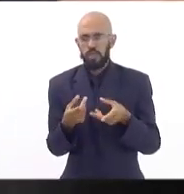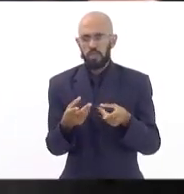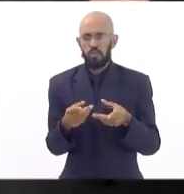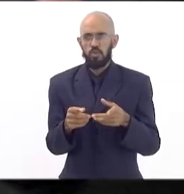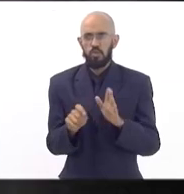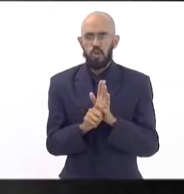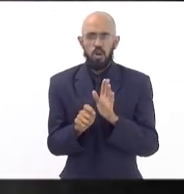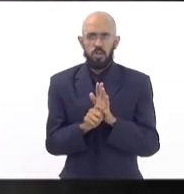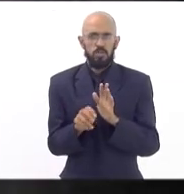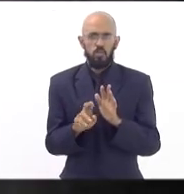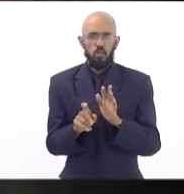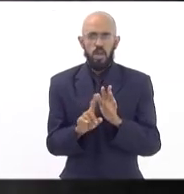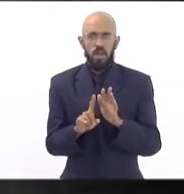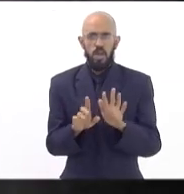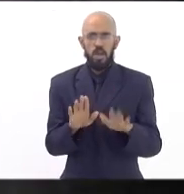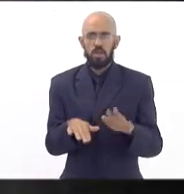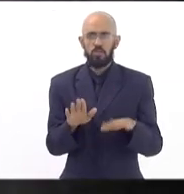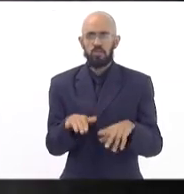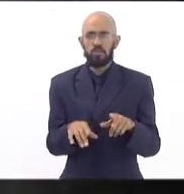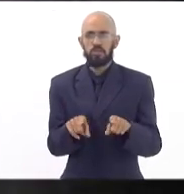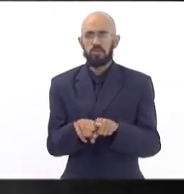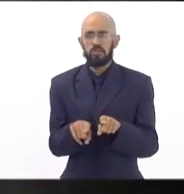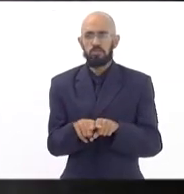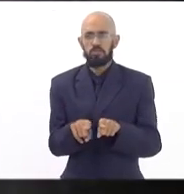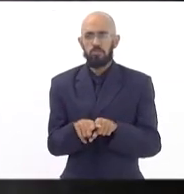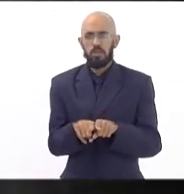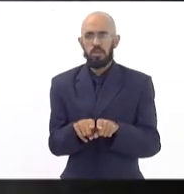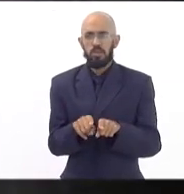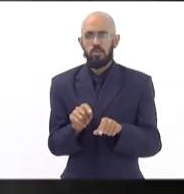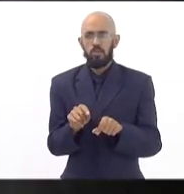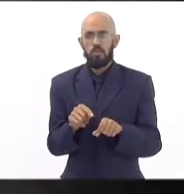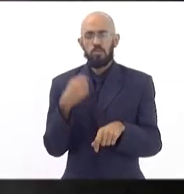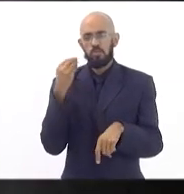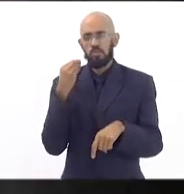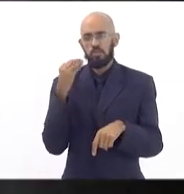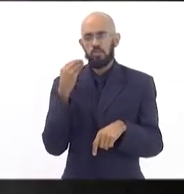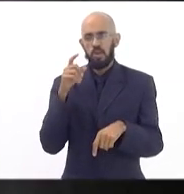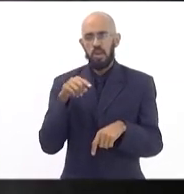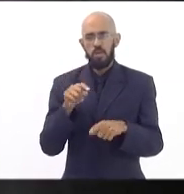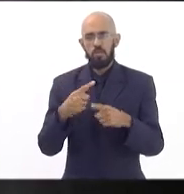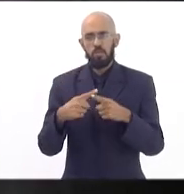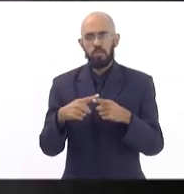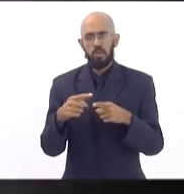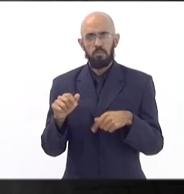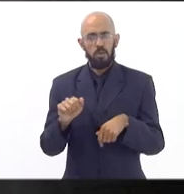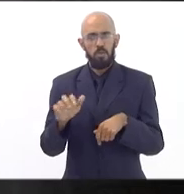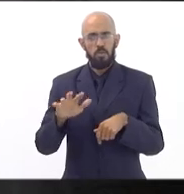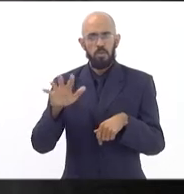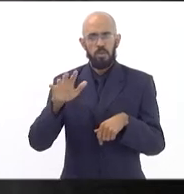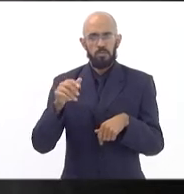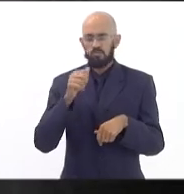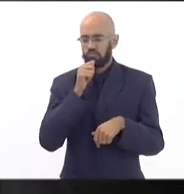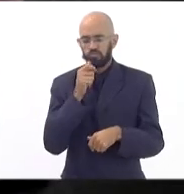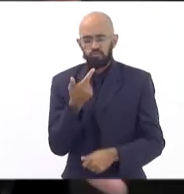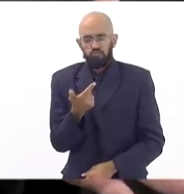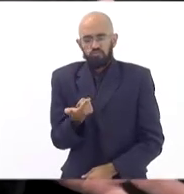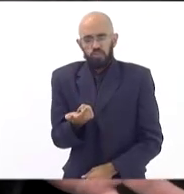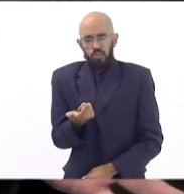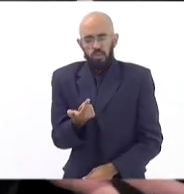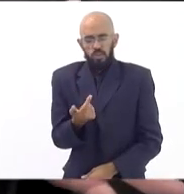para fazer uma invasão de tarifa né de pagamento de tarifa às vezes é pouquinho uma comunidade e não existia